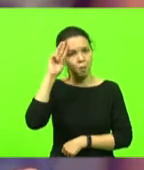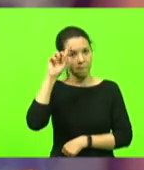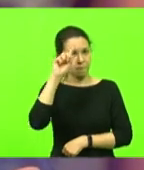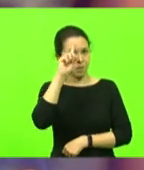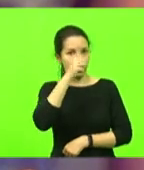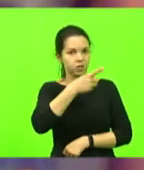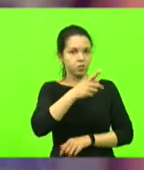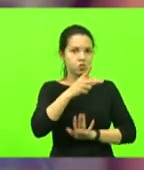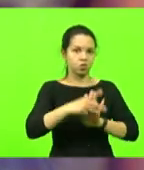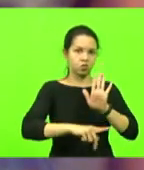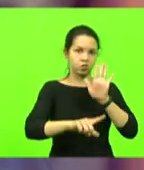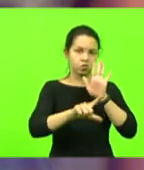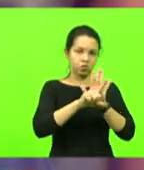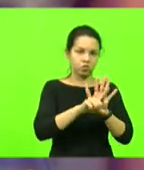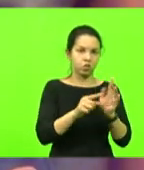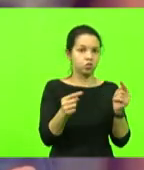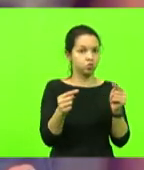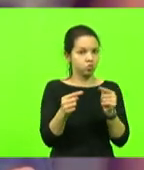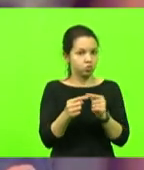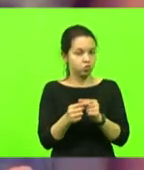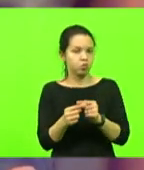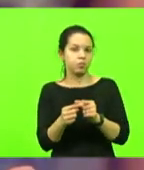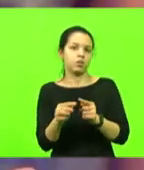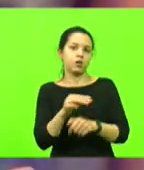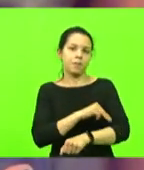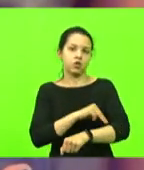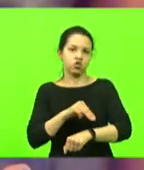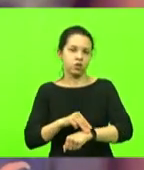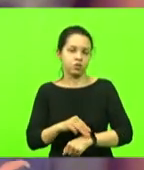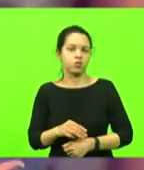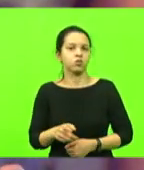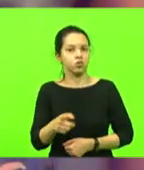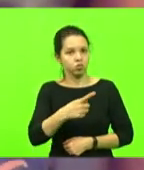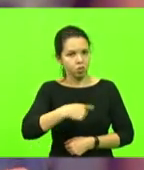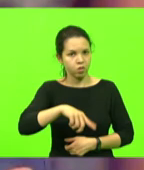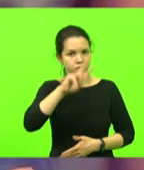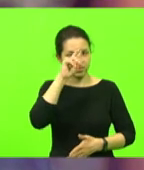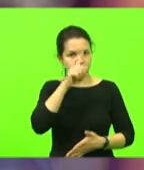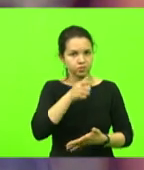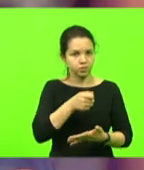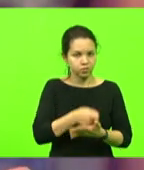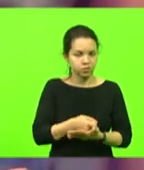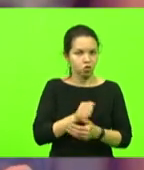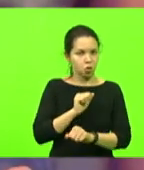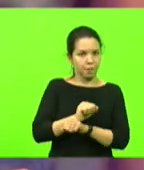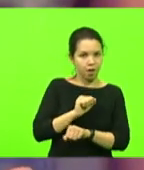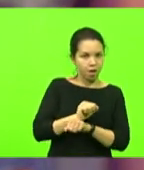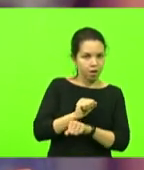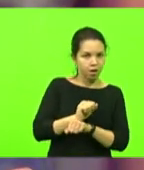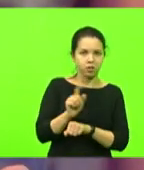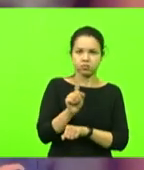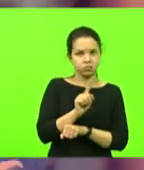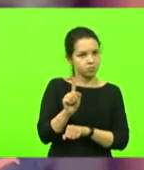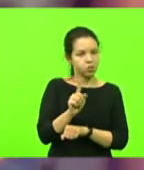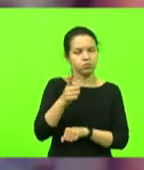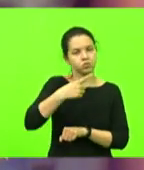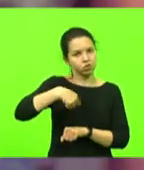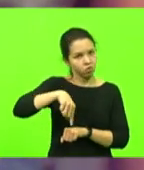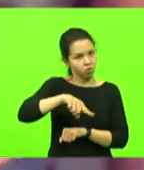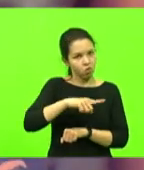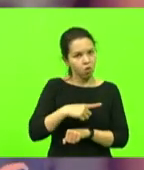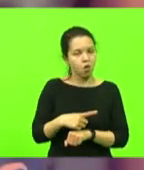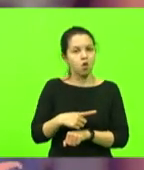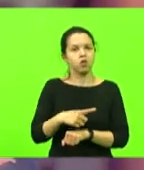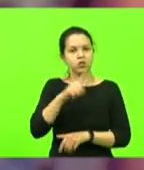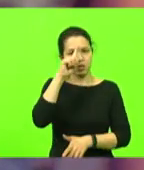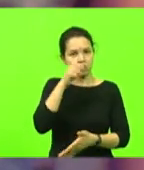lei que trata da carreira do magistério. E nós decidimos não ficar esperando. Nós decidimos que